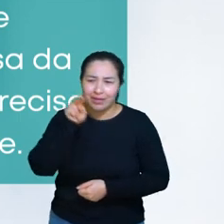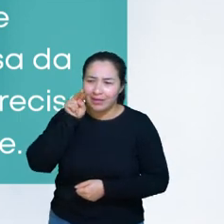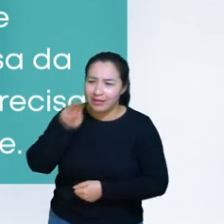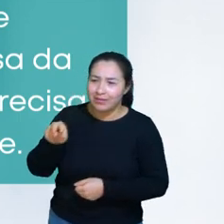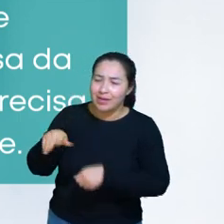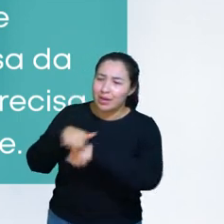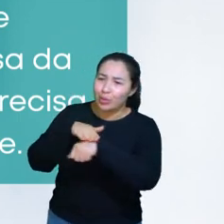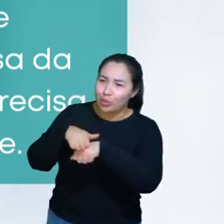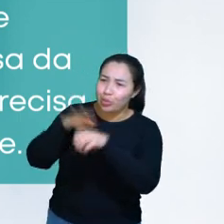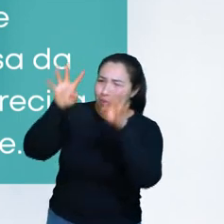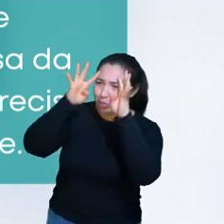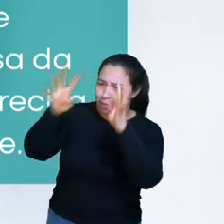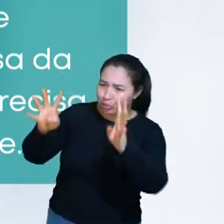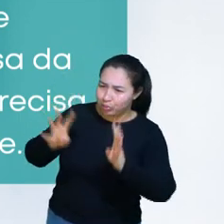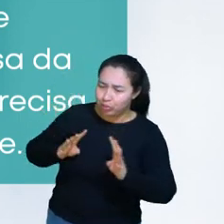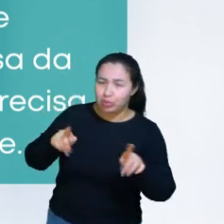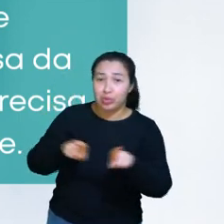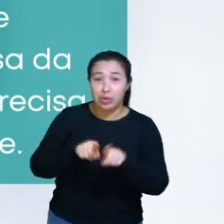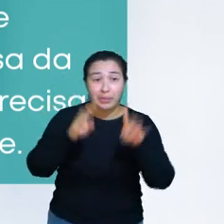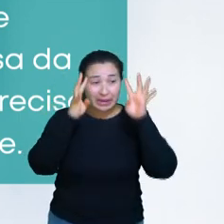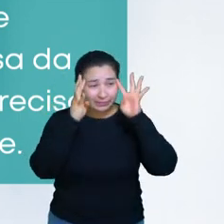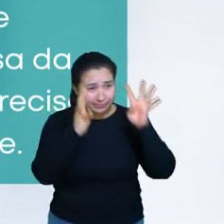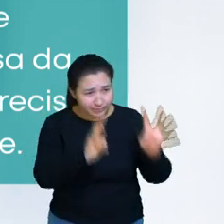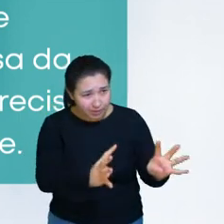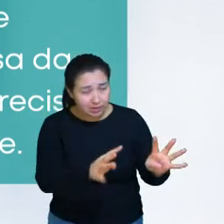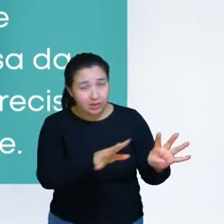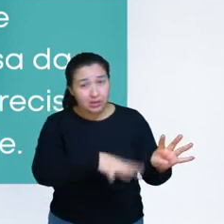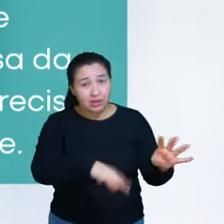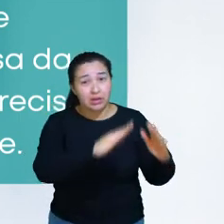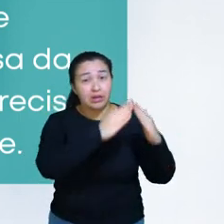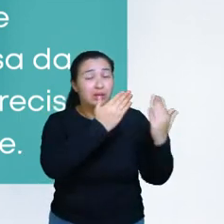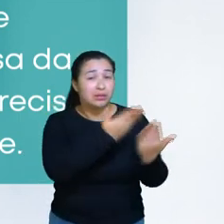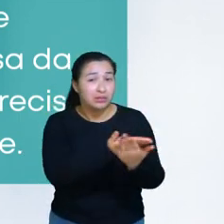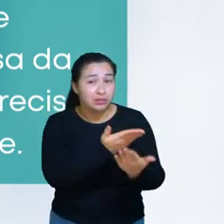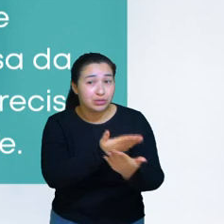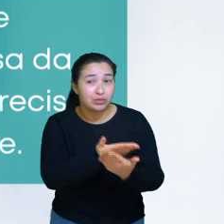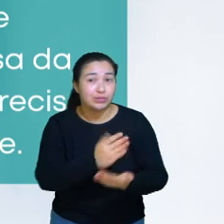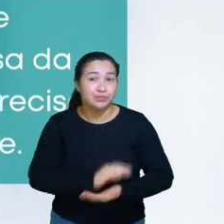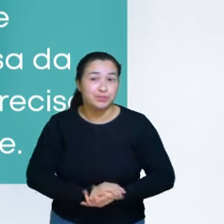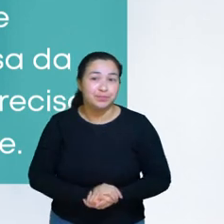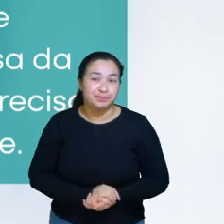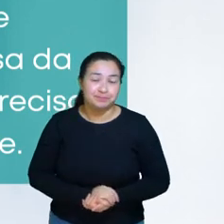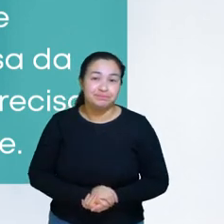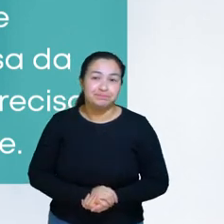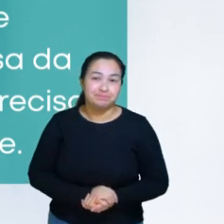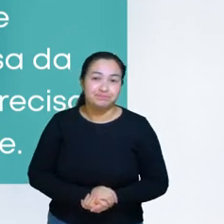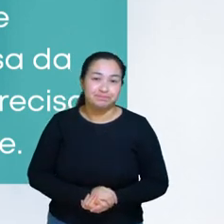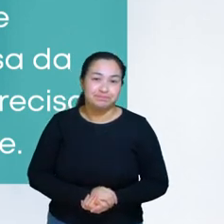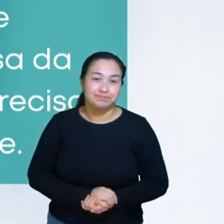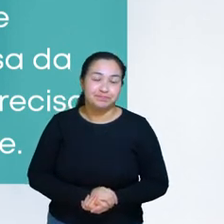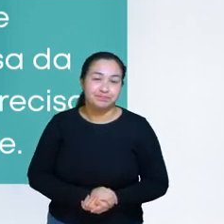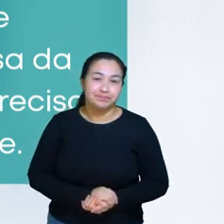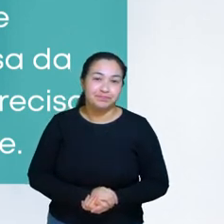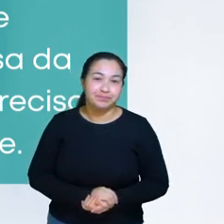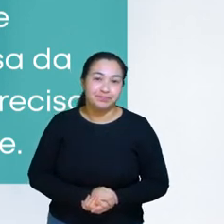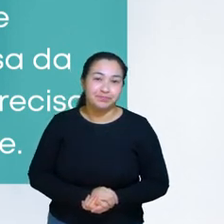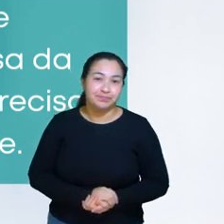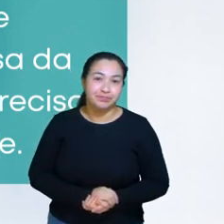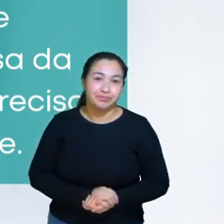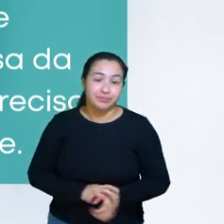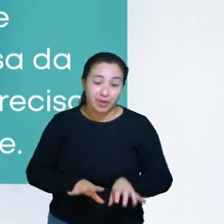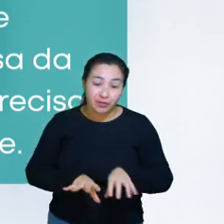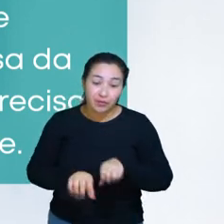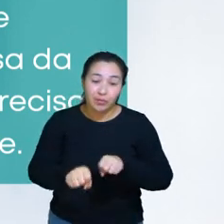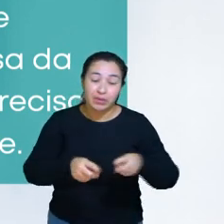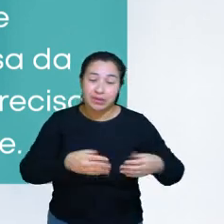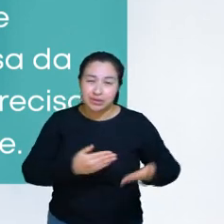qualificada eh das escolas eh Então para que essa questão da formação Inicial